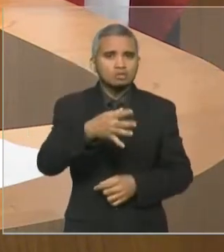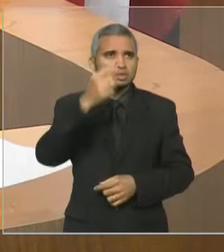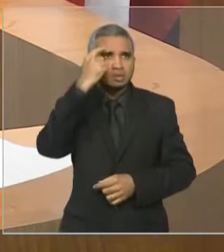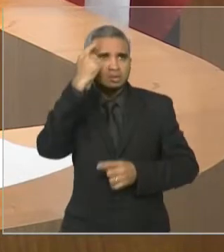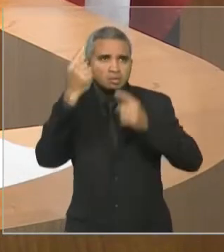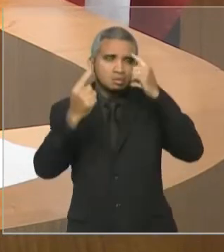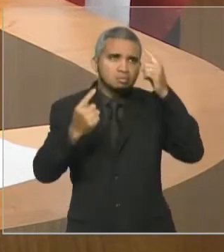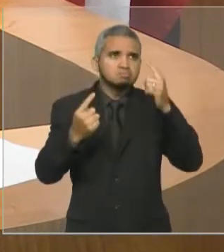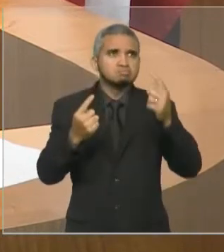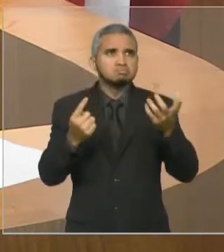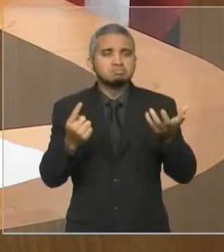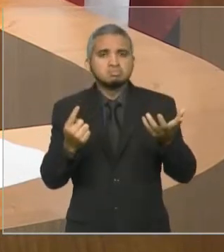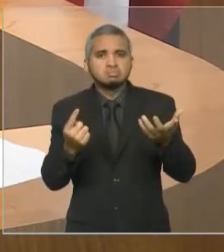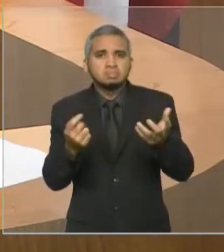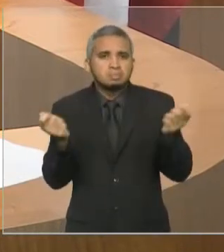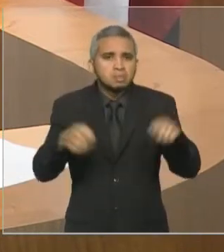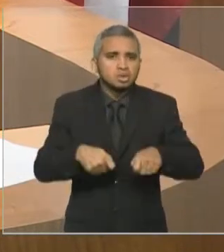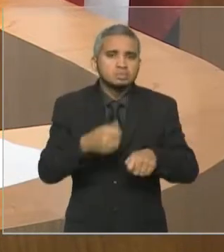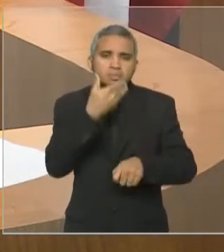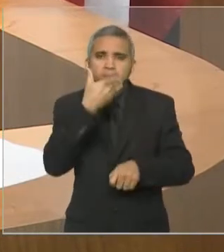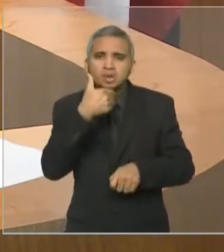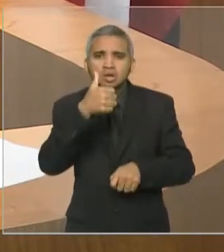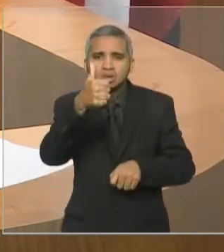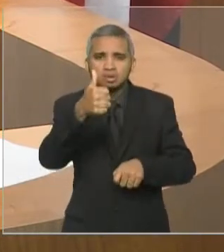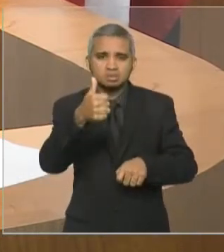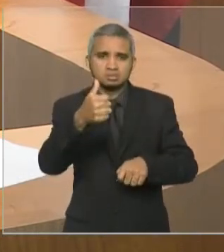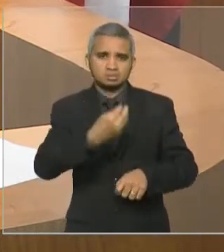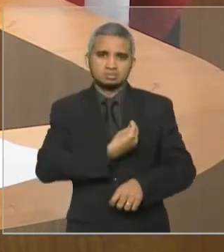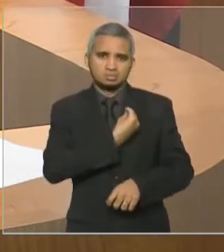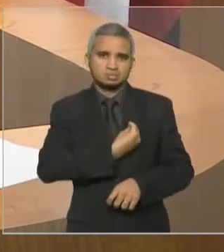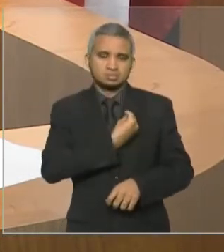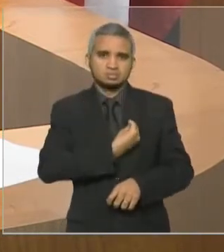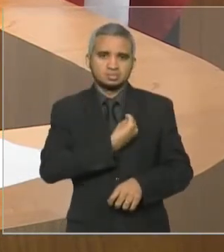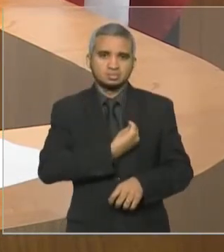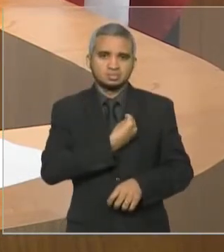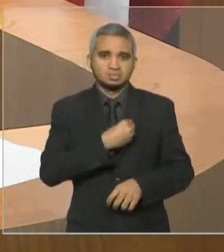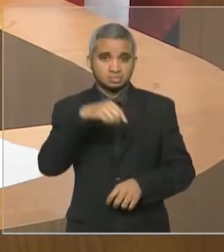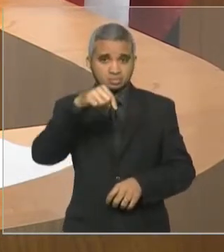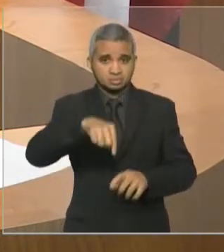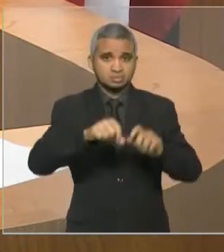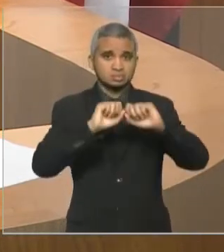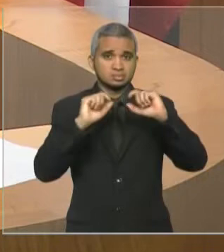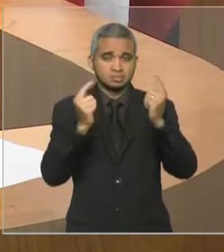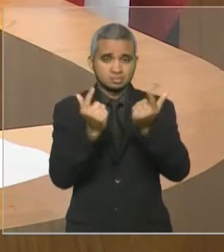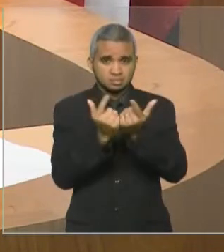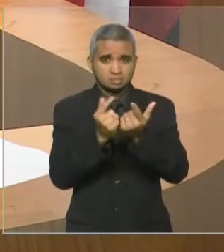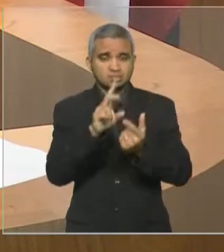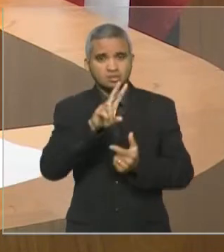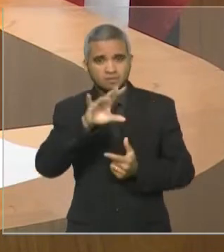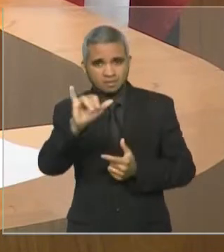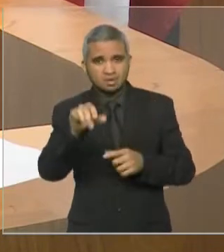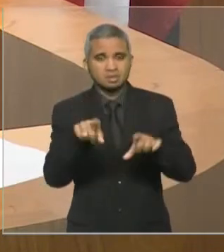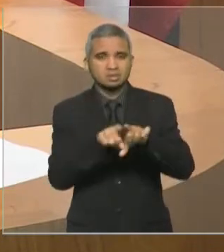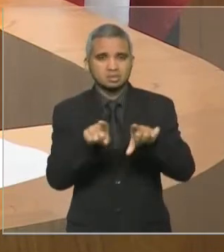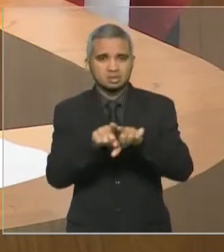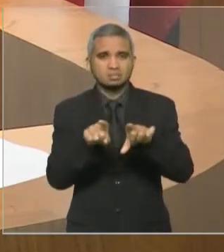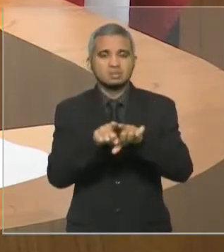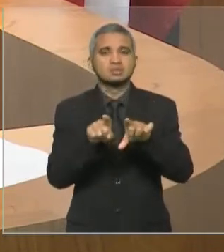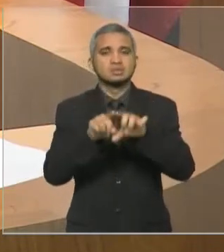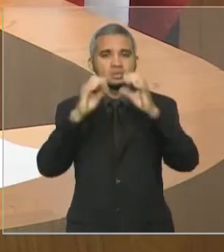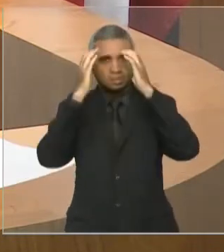serviços públicos e essa casa, quiçá, estará em breve adequada aos novos padrões de